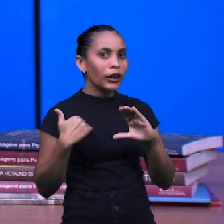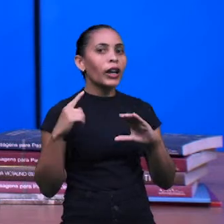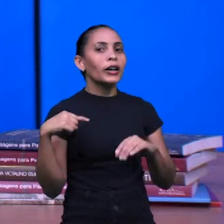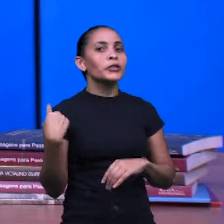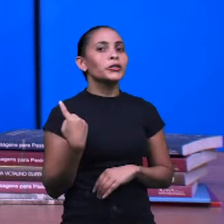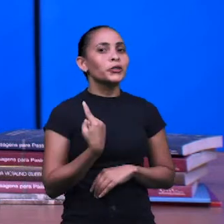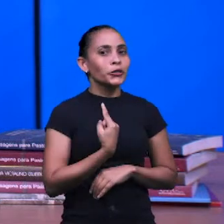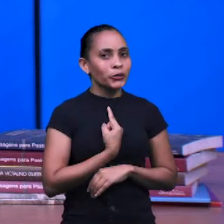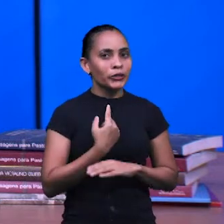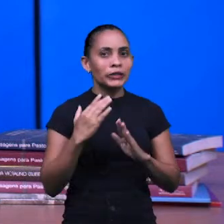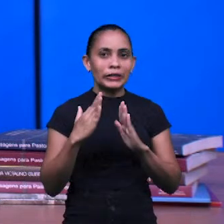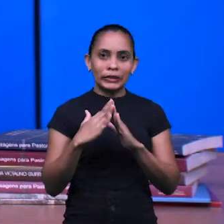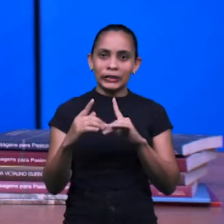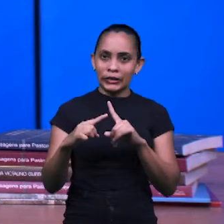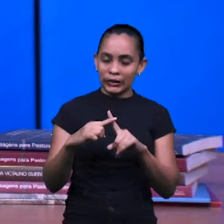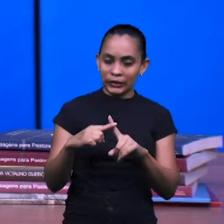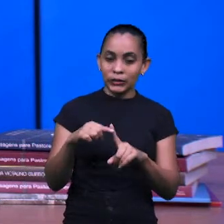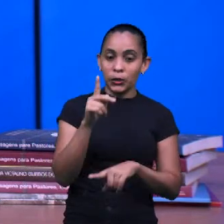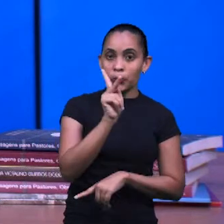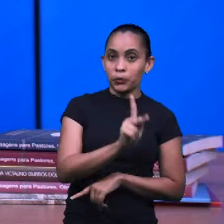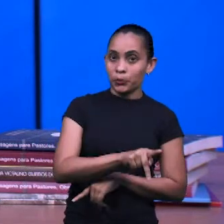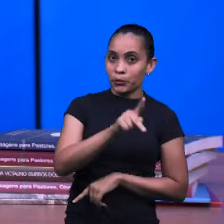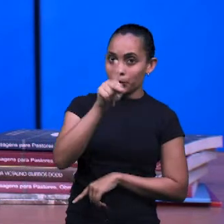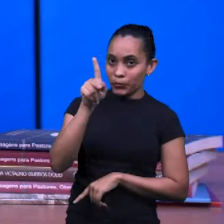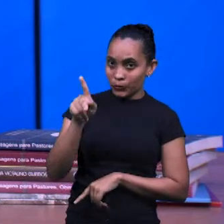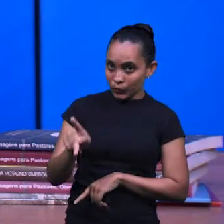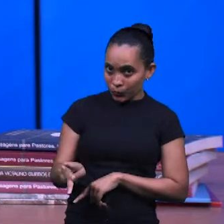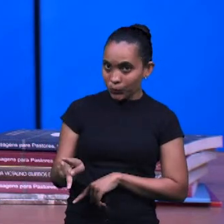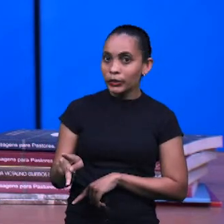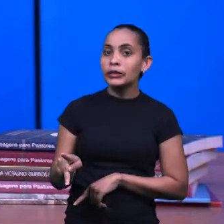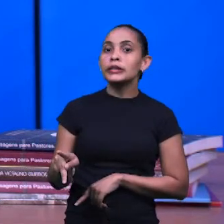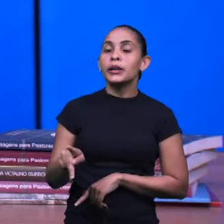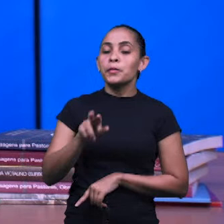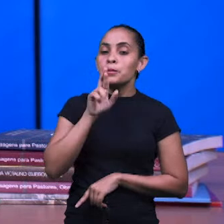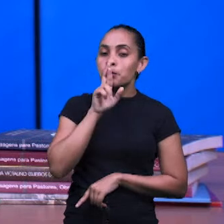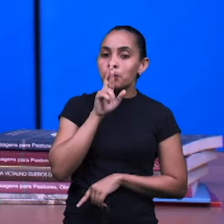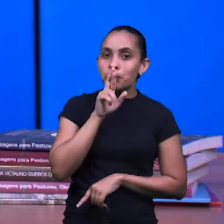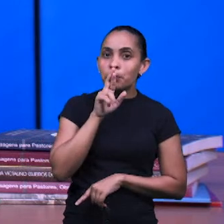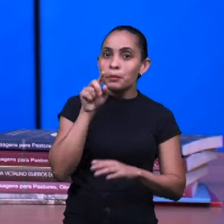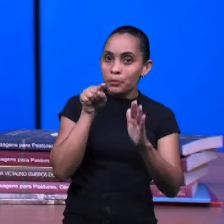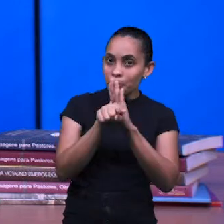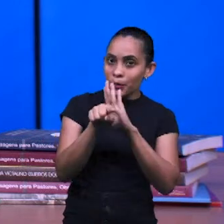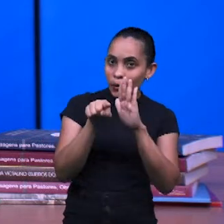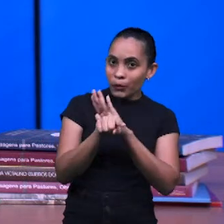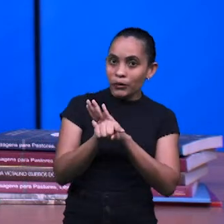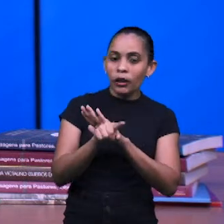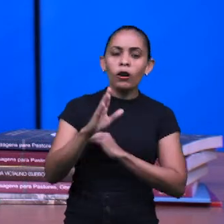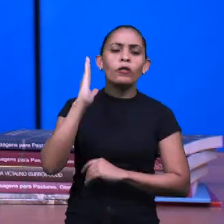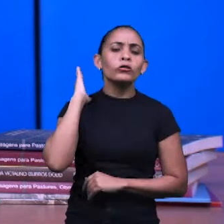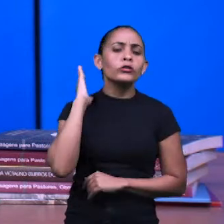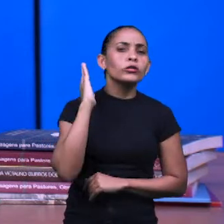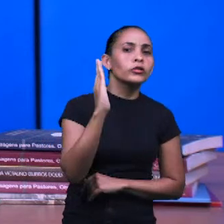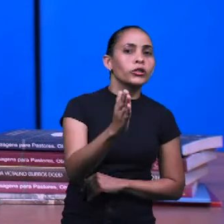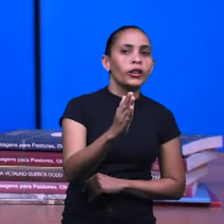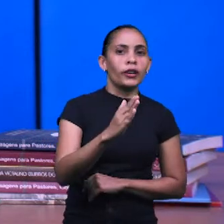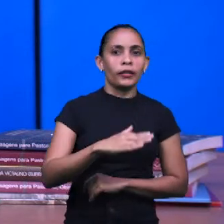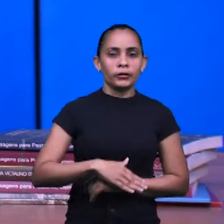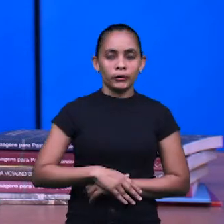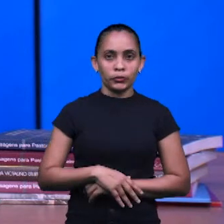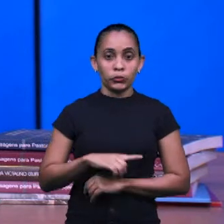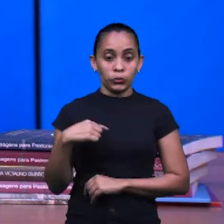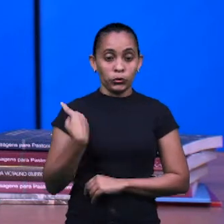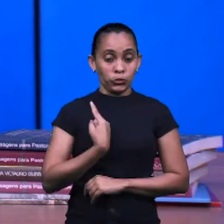as nossas crianças e professoras fizeram a pergunta repetidamente. Então vamos direto às